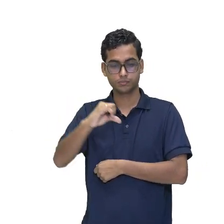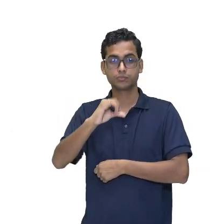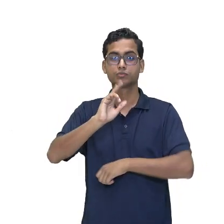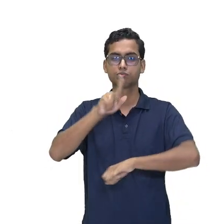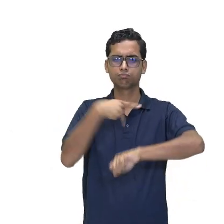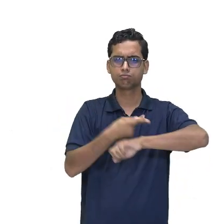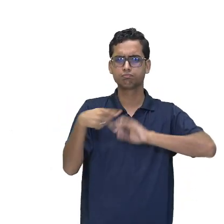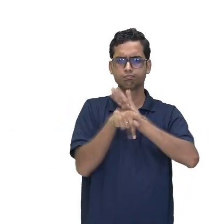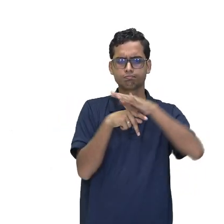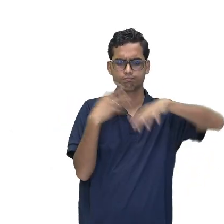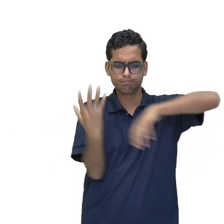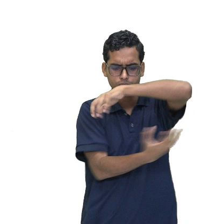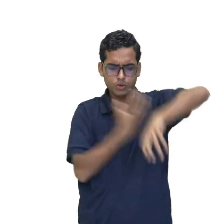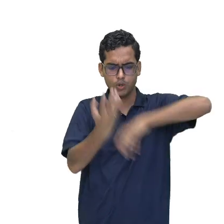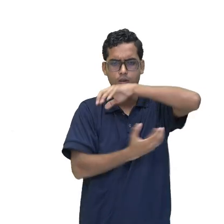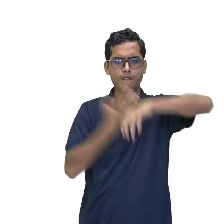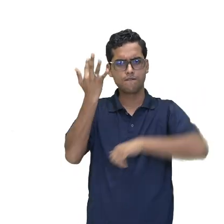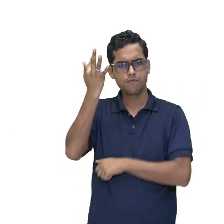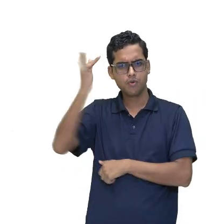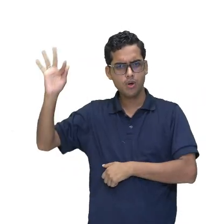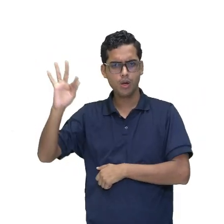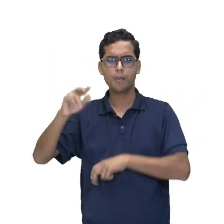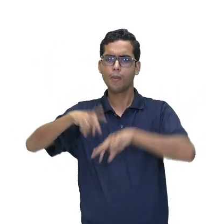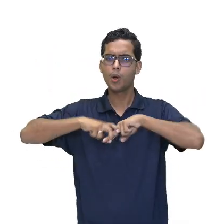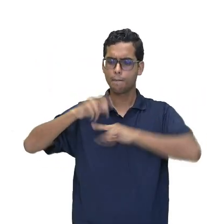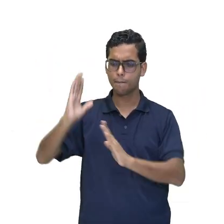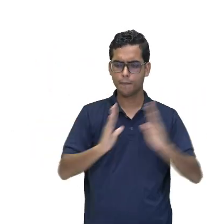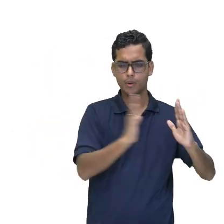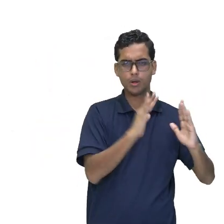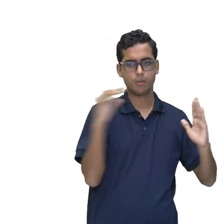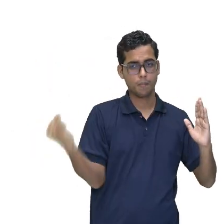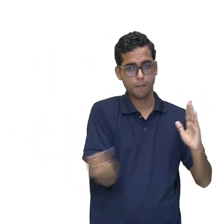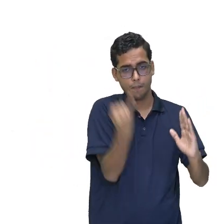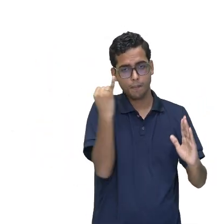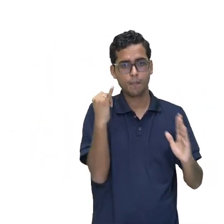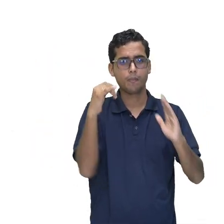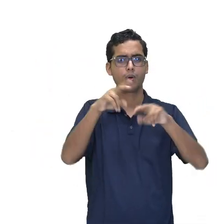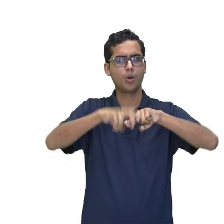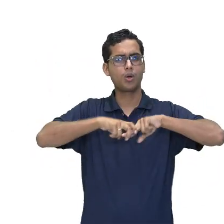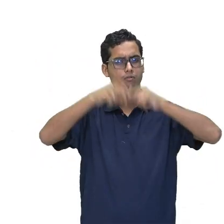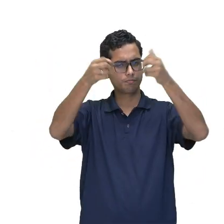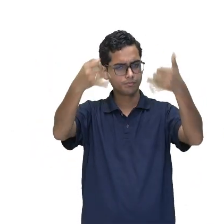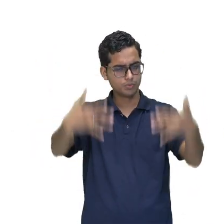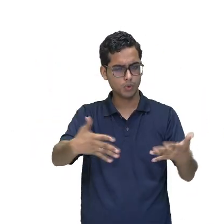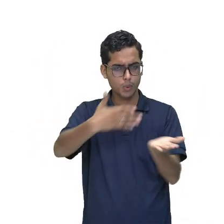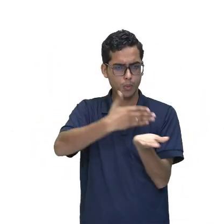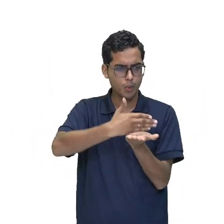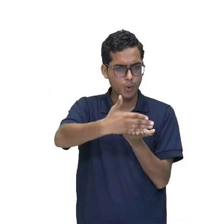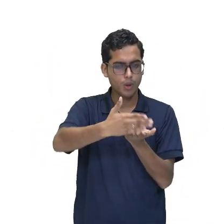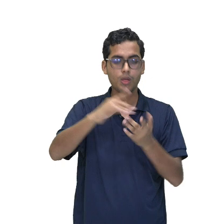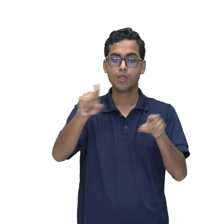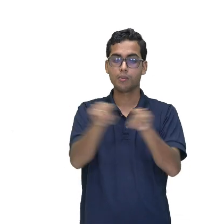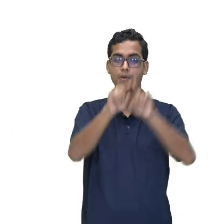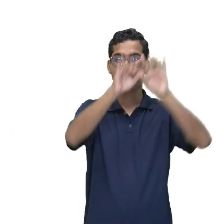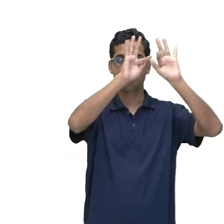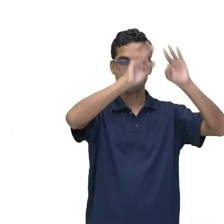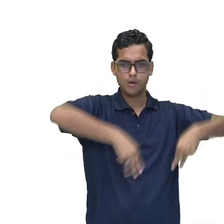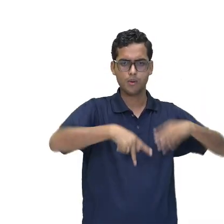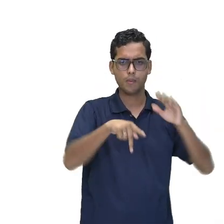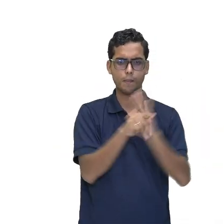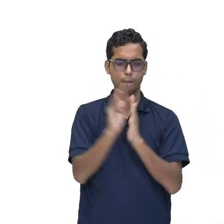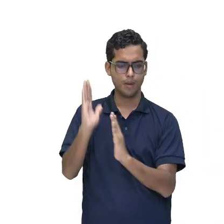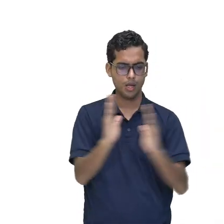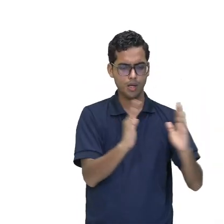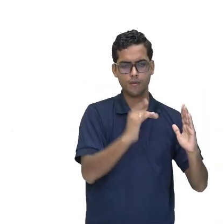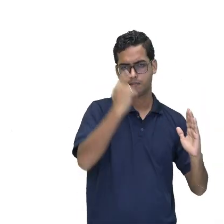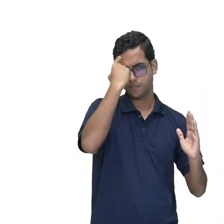Francesa. Por que esses períodos são importantes? Porque nós estamos falando do início e fim de eras de